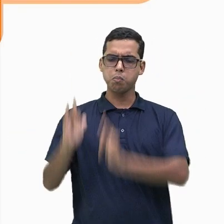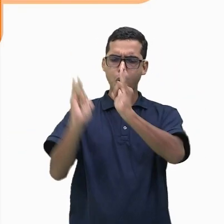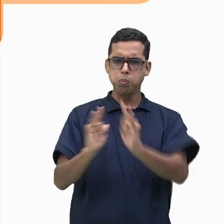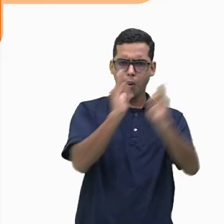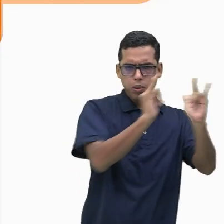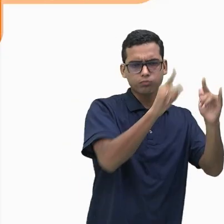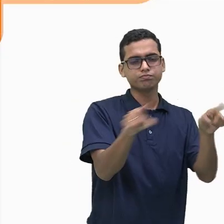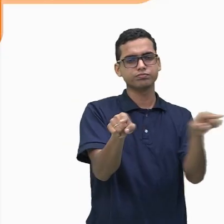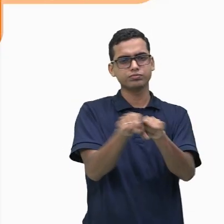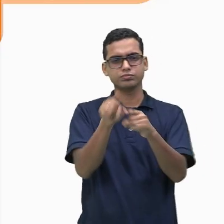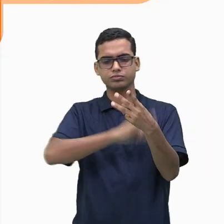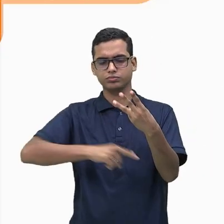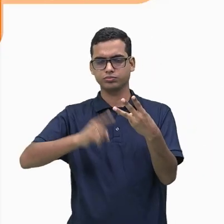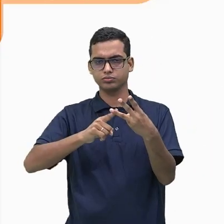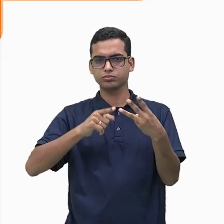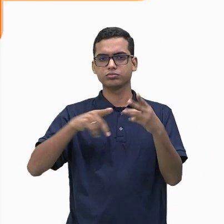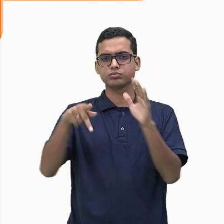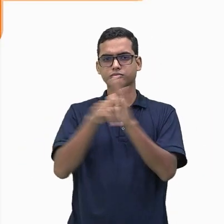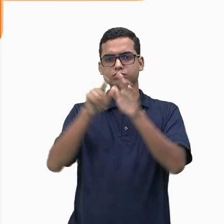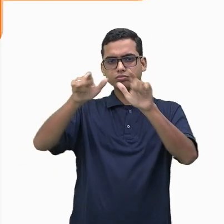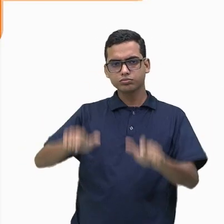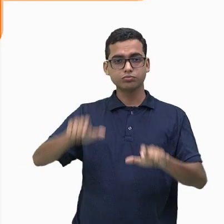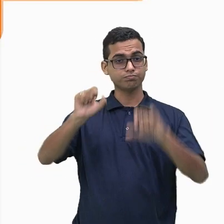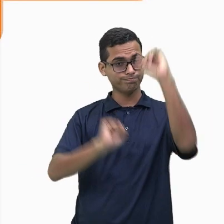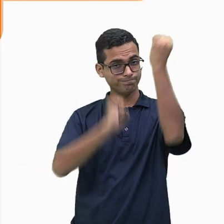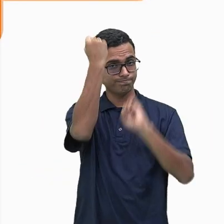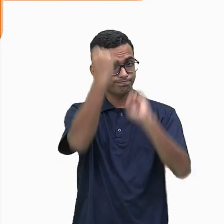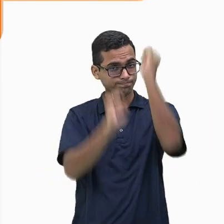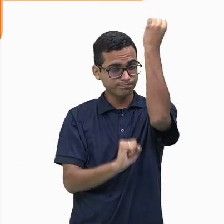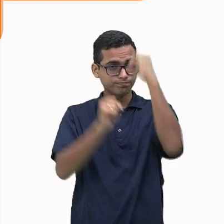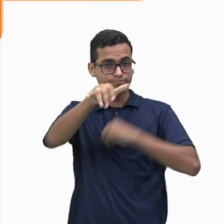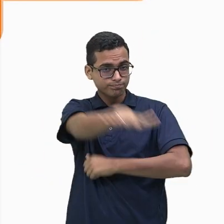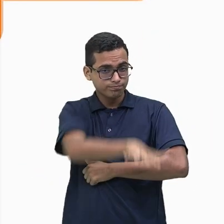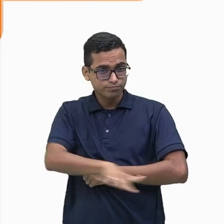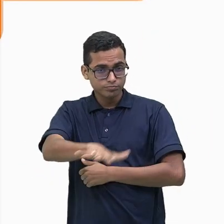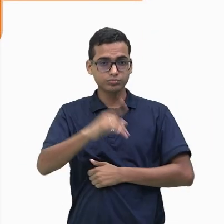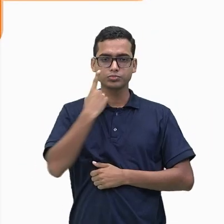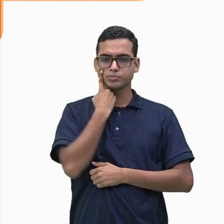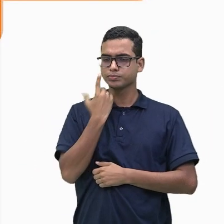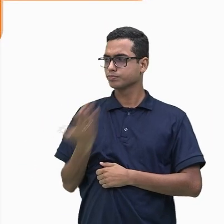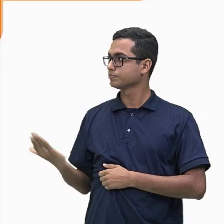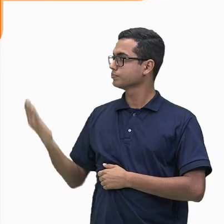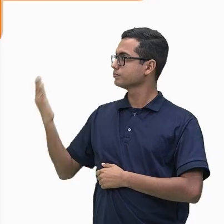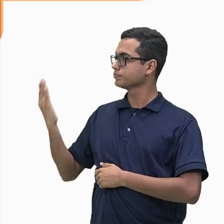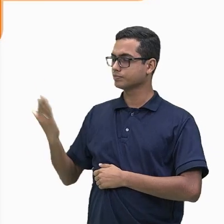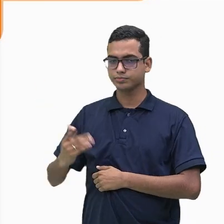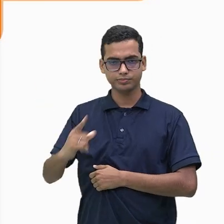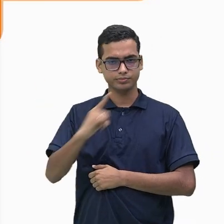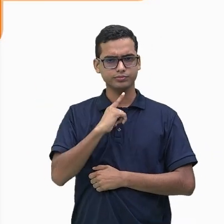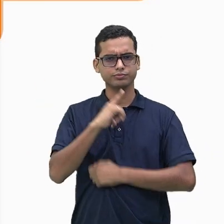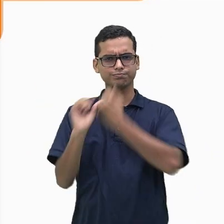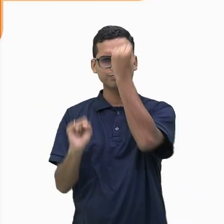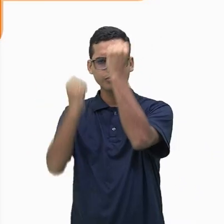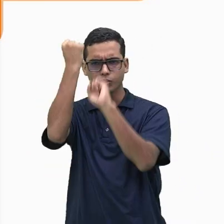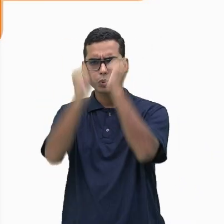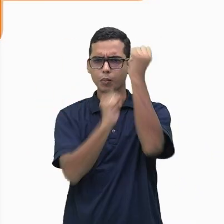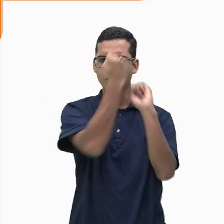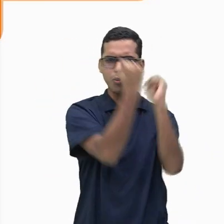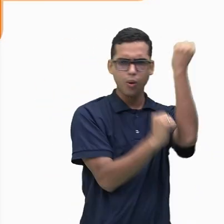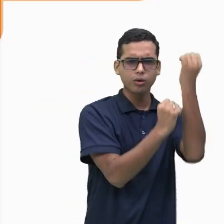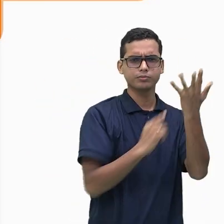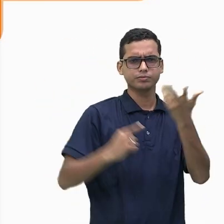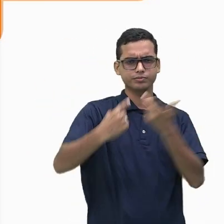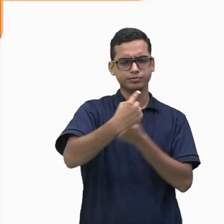bairros industriais, que acaba prevalecendo ali muitas fábricas, né, como o